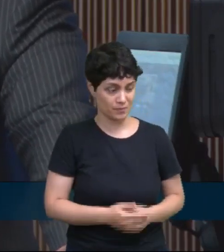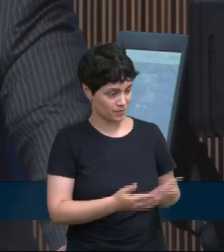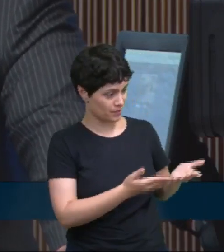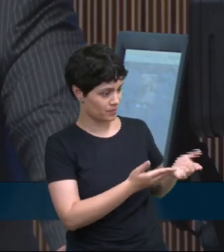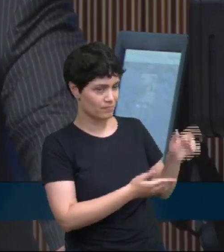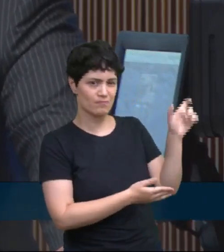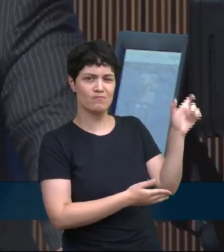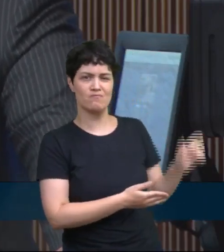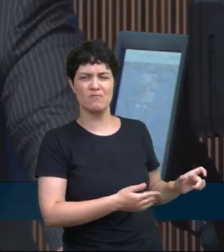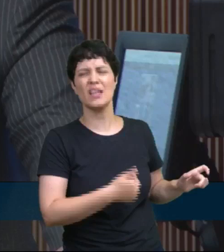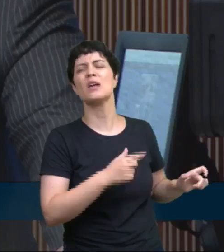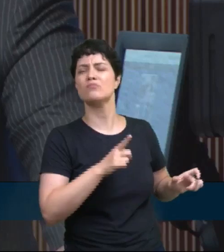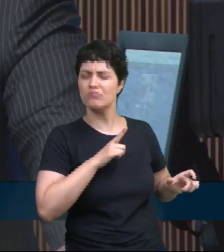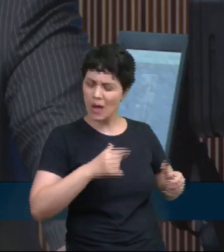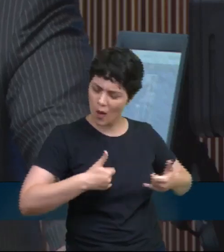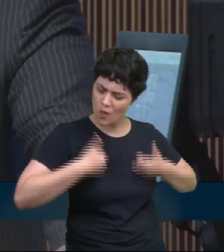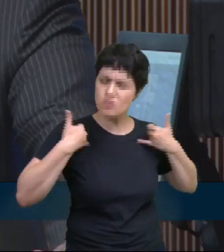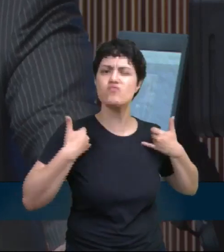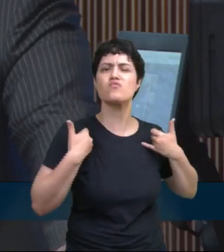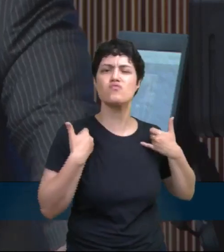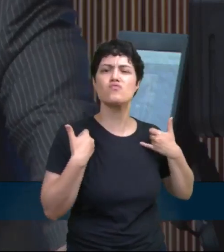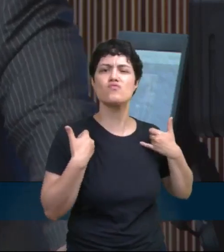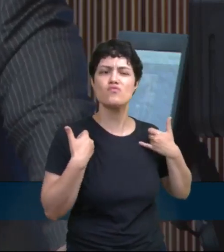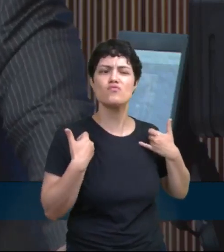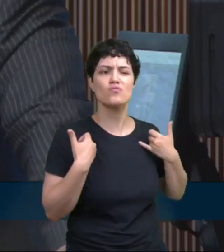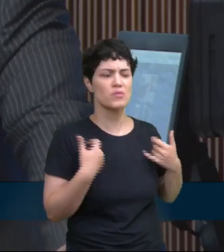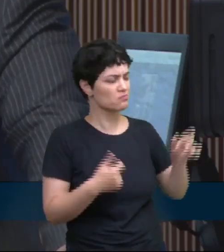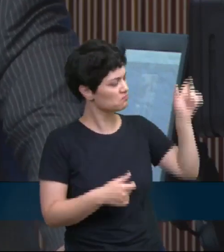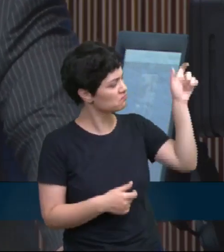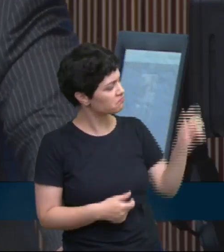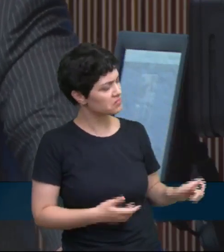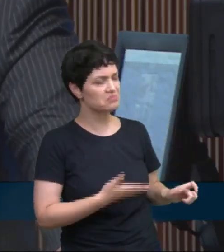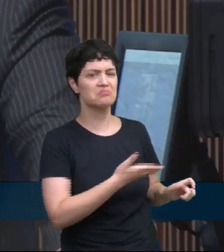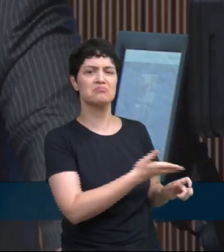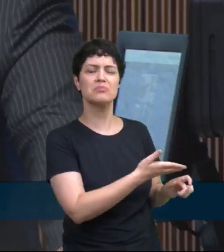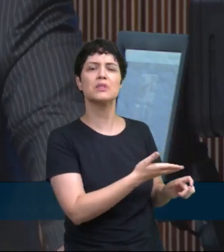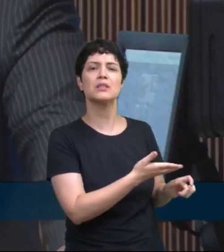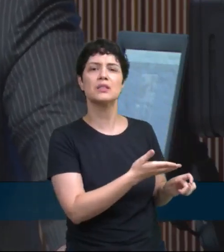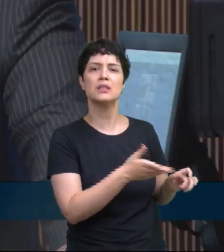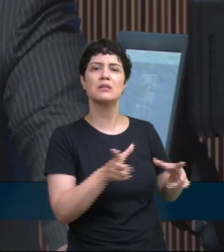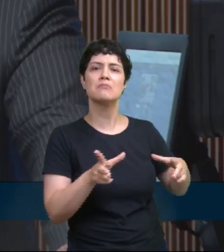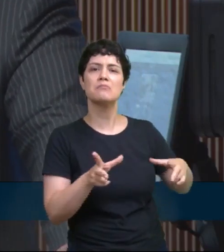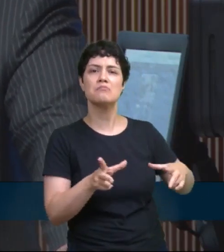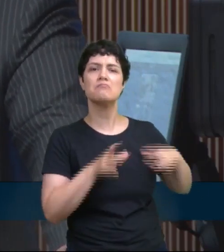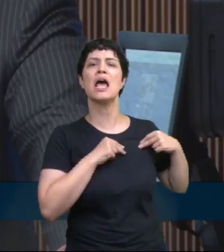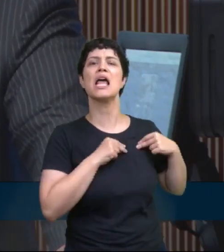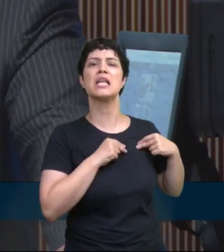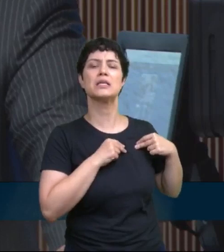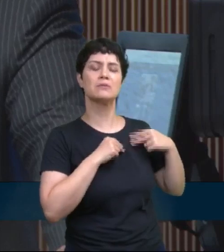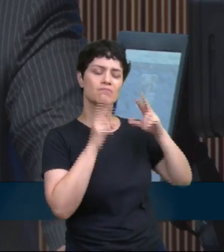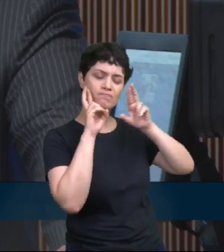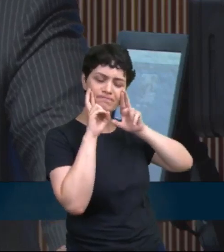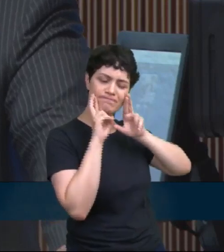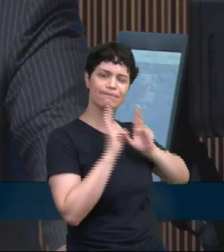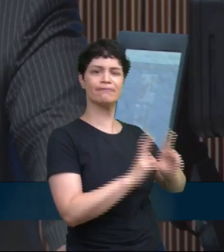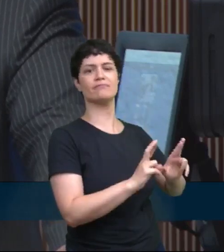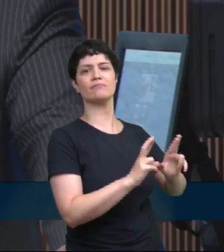que me orgulha. É um cara que merece todo o